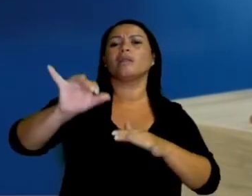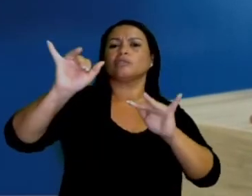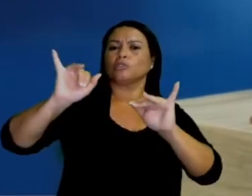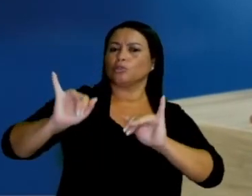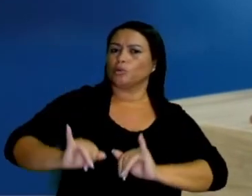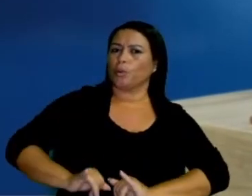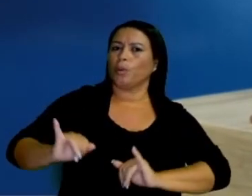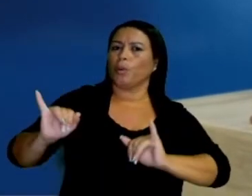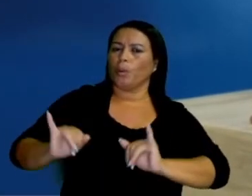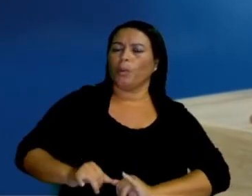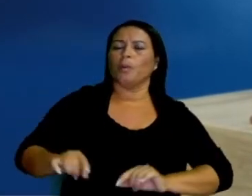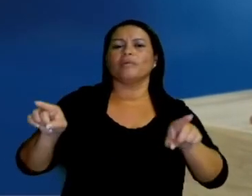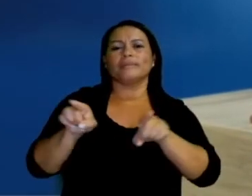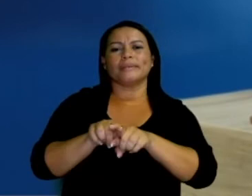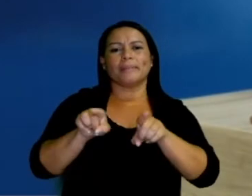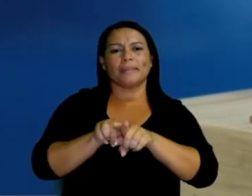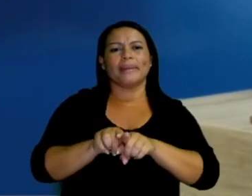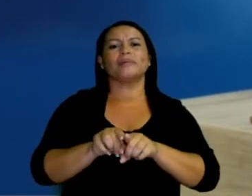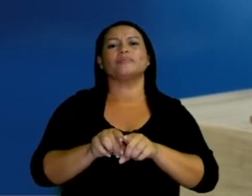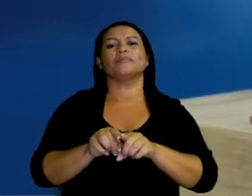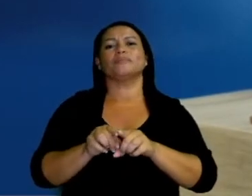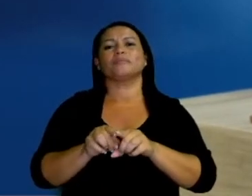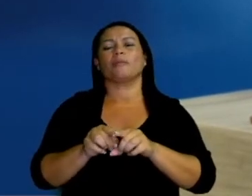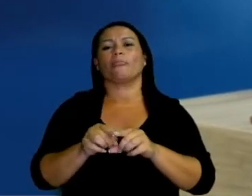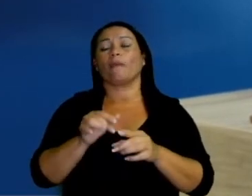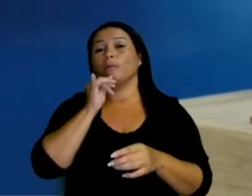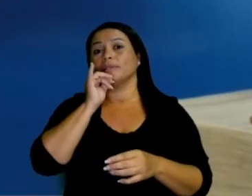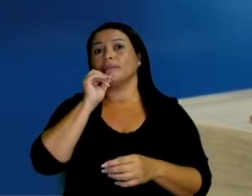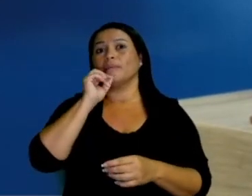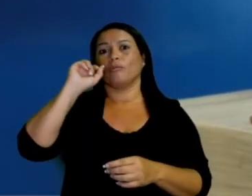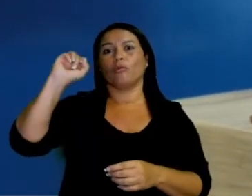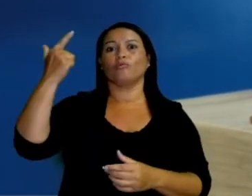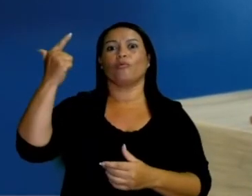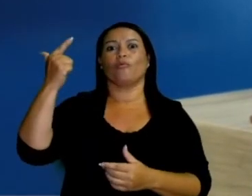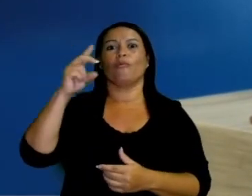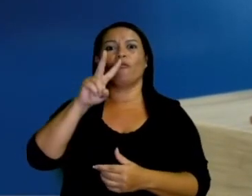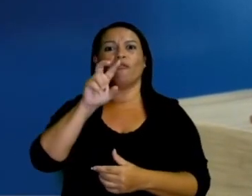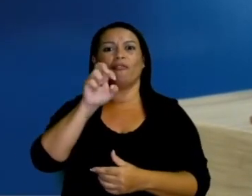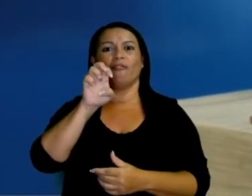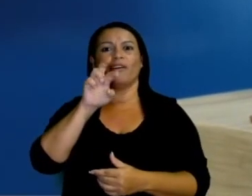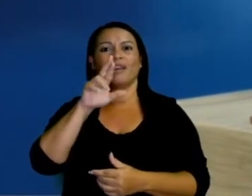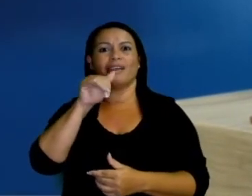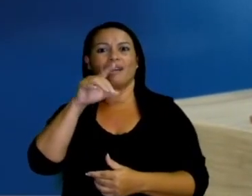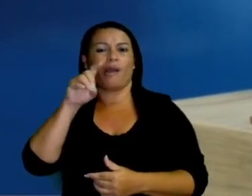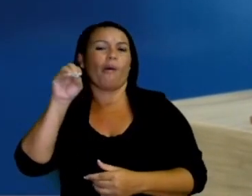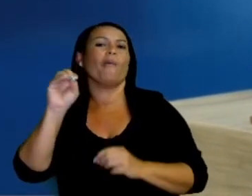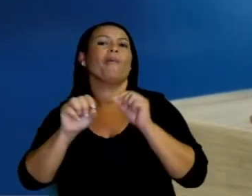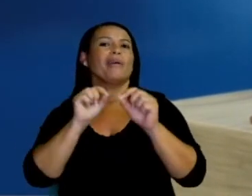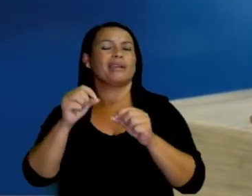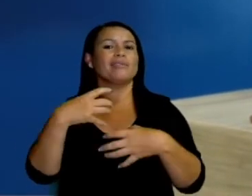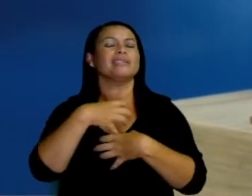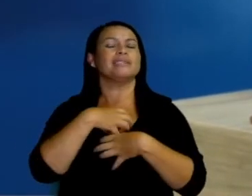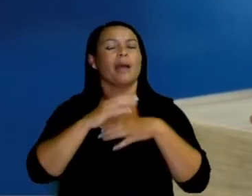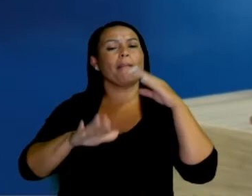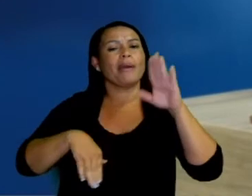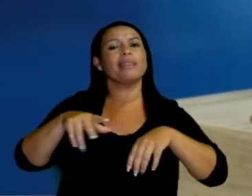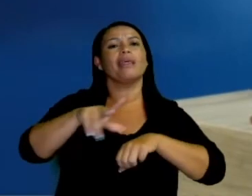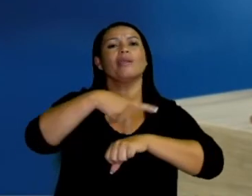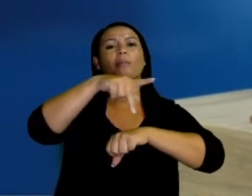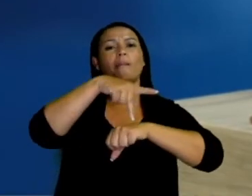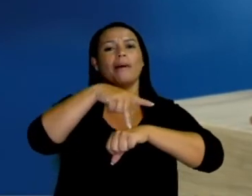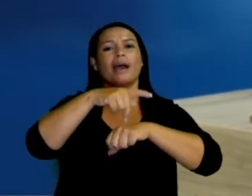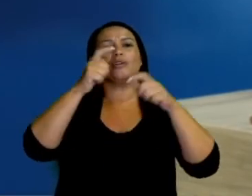sofrendo esses impactos, sobretudo quando a gente está aí no verão, independente do local que você esteja em nosso país, a gente vai ter, né,